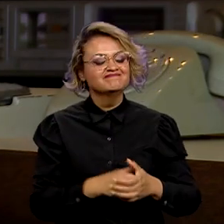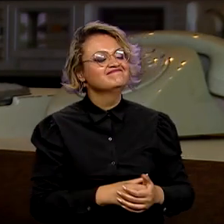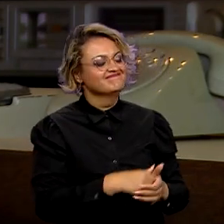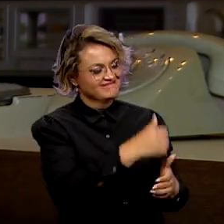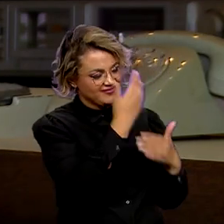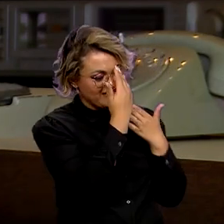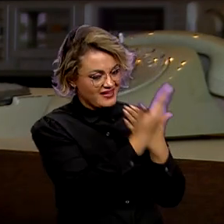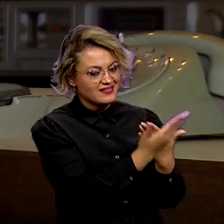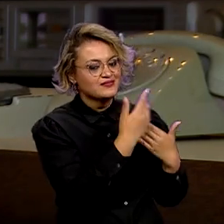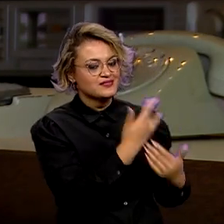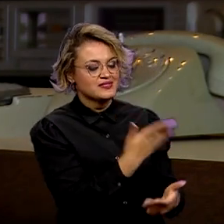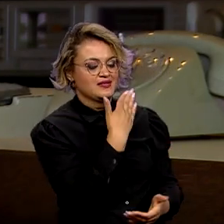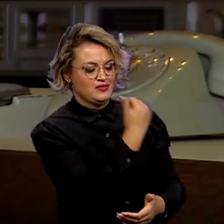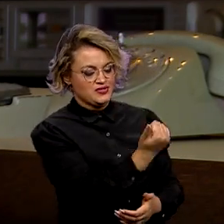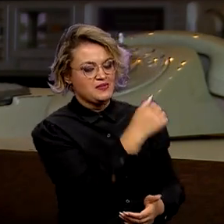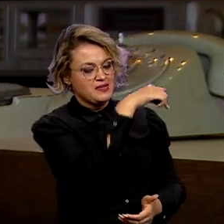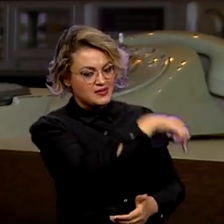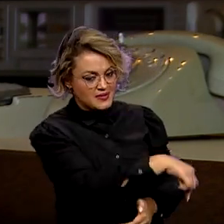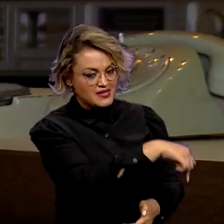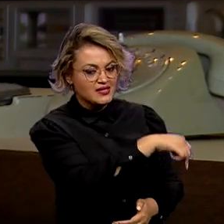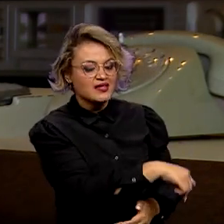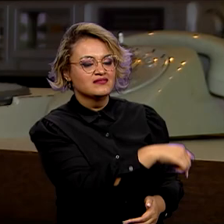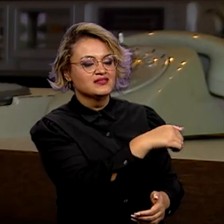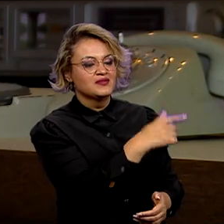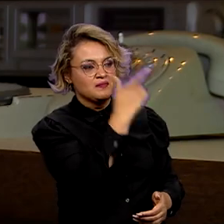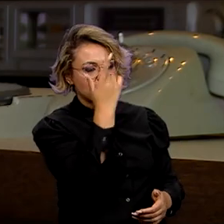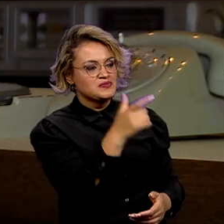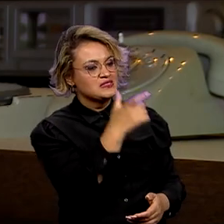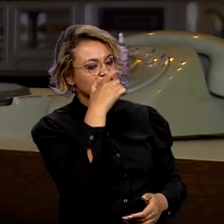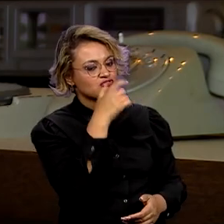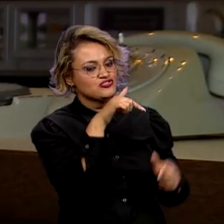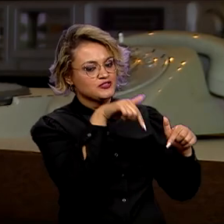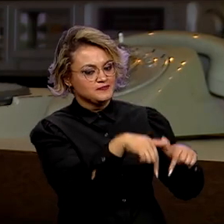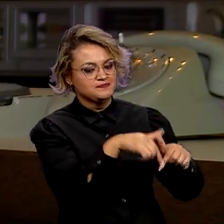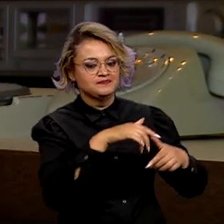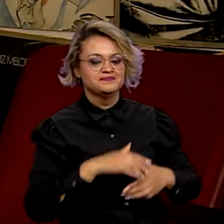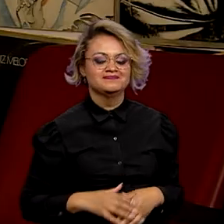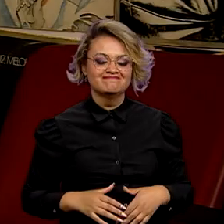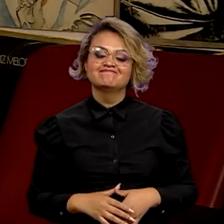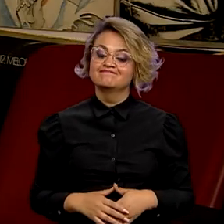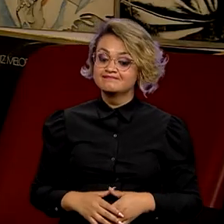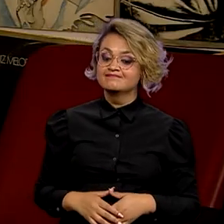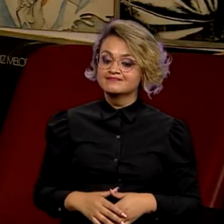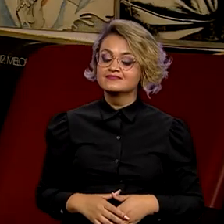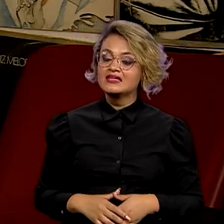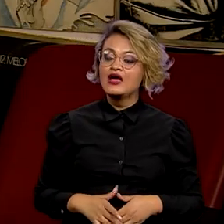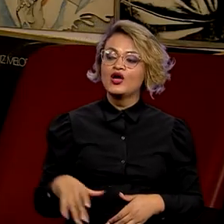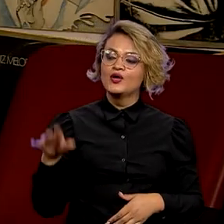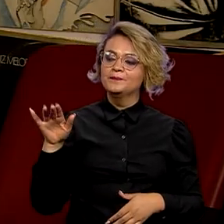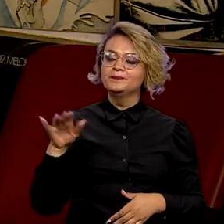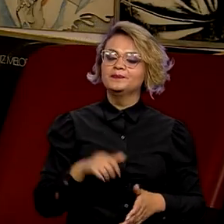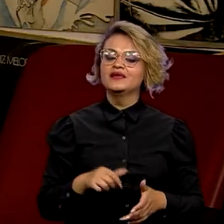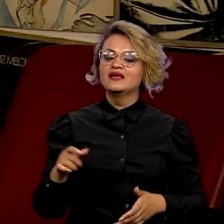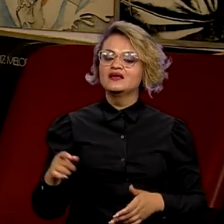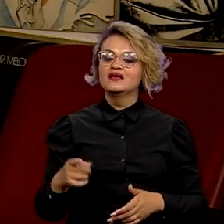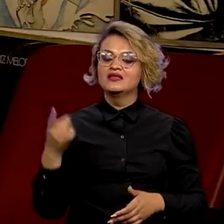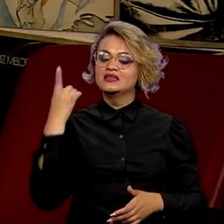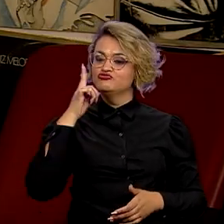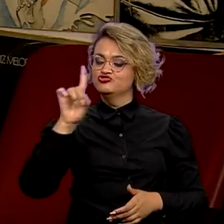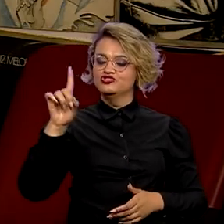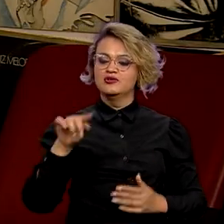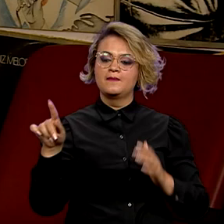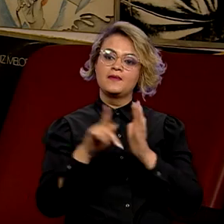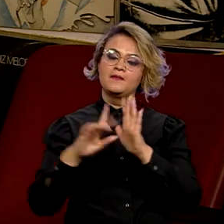que agradeço a oportunidade de estar aqui com você e com aqueles que estão nos acompanhando. Ministra, bom, a gente está no Dia